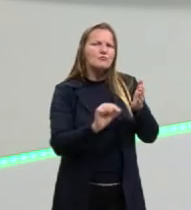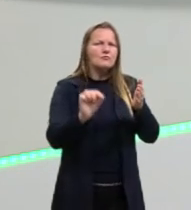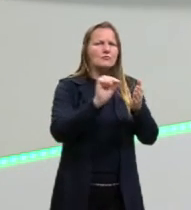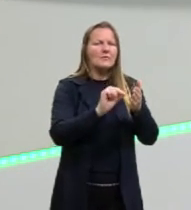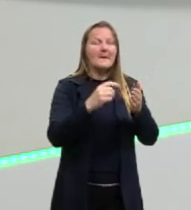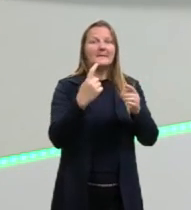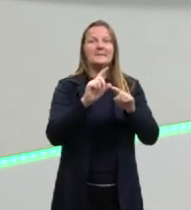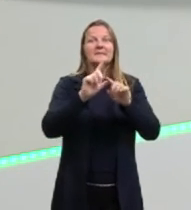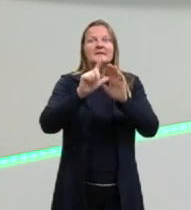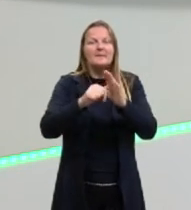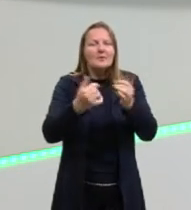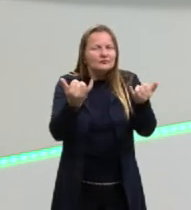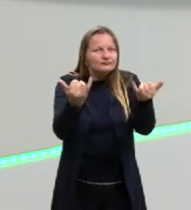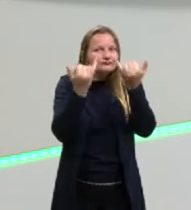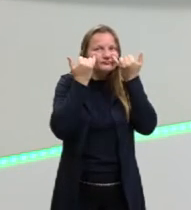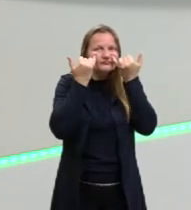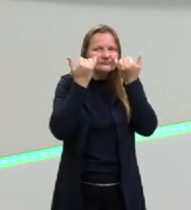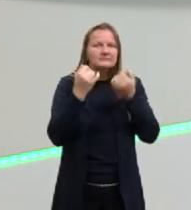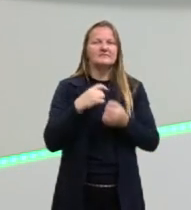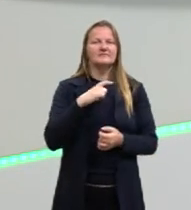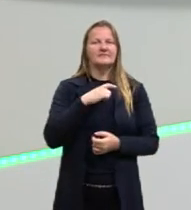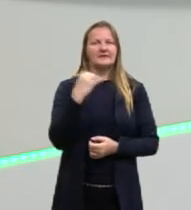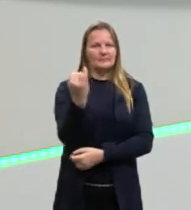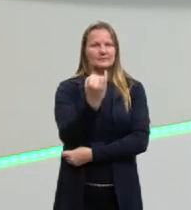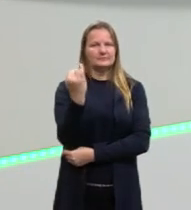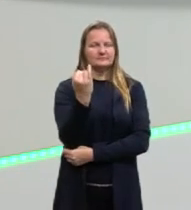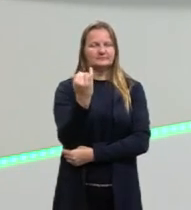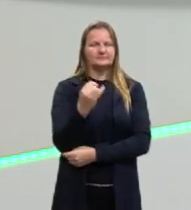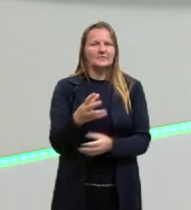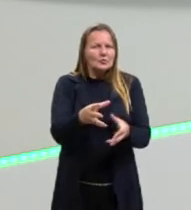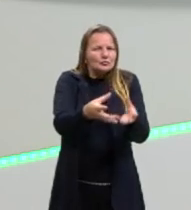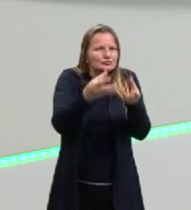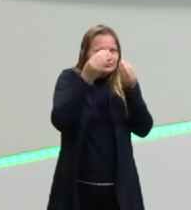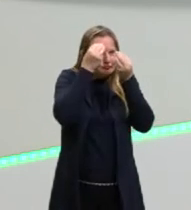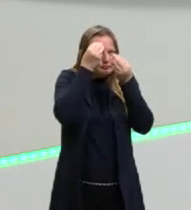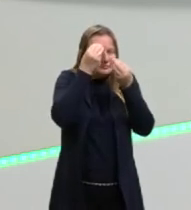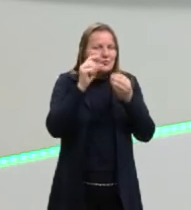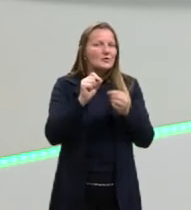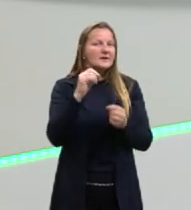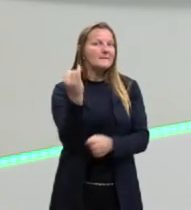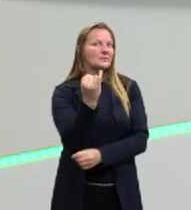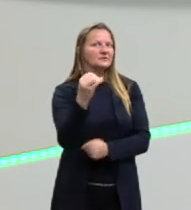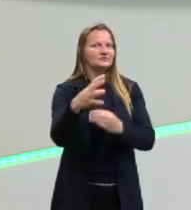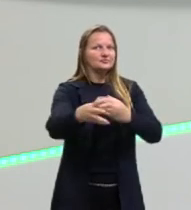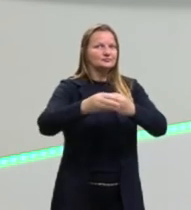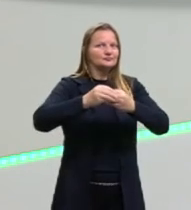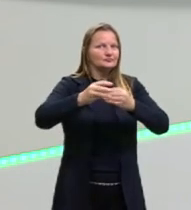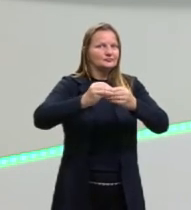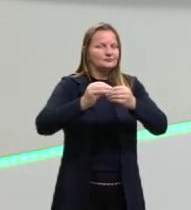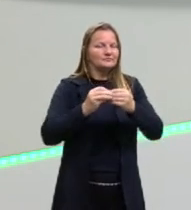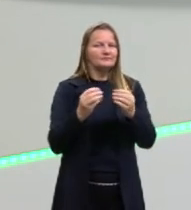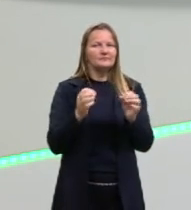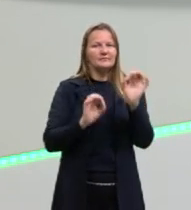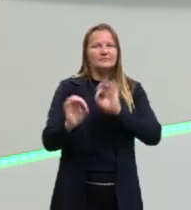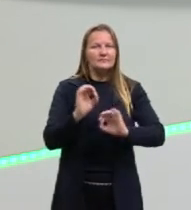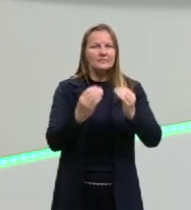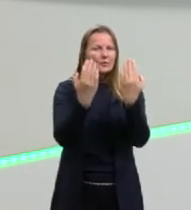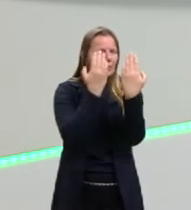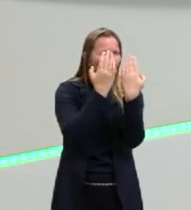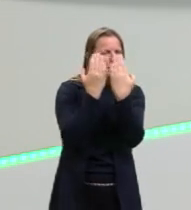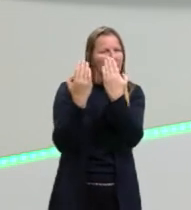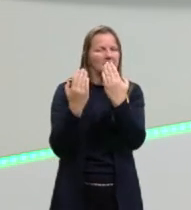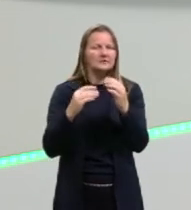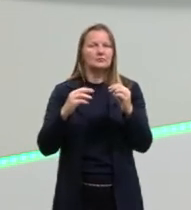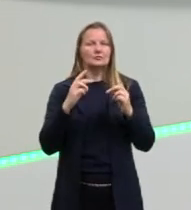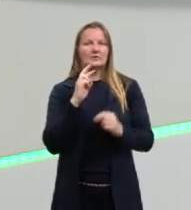para depois tu conseguir ver o que que tu vai utilizar ver o que que vamos calcular E como que comparar né o resultado